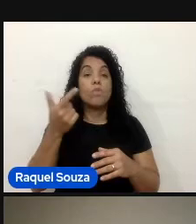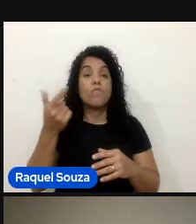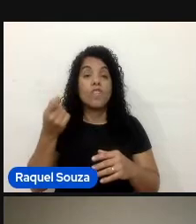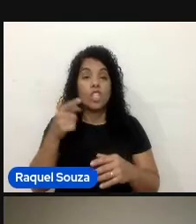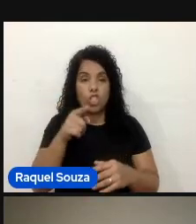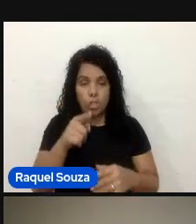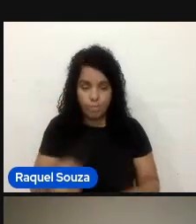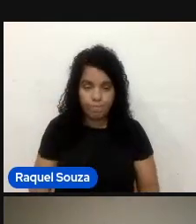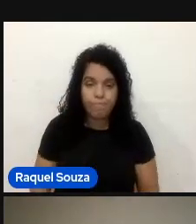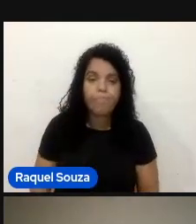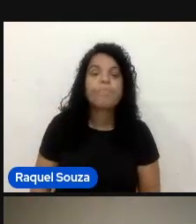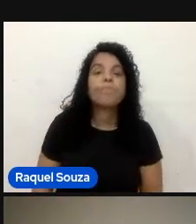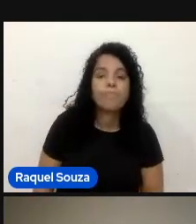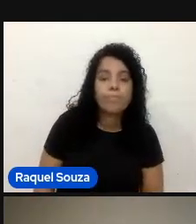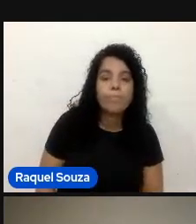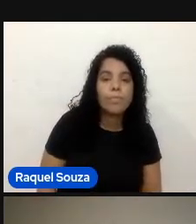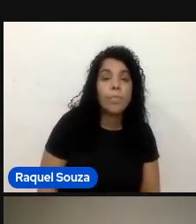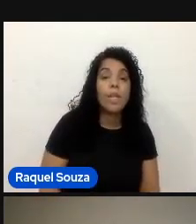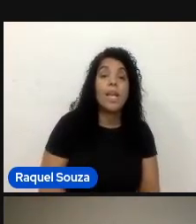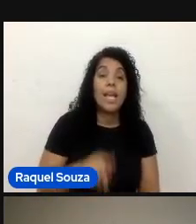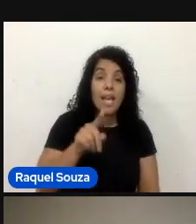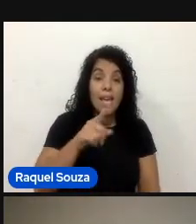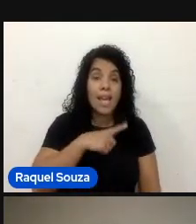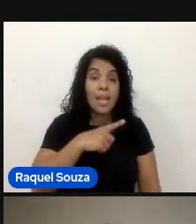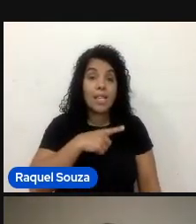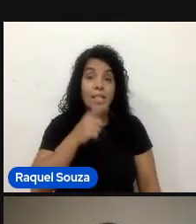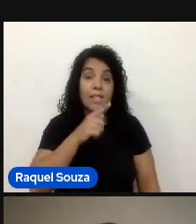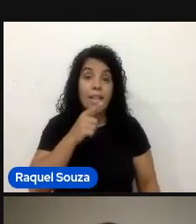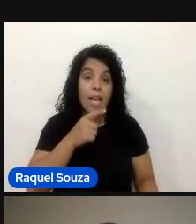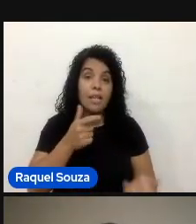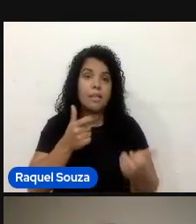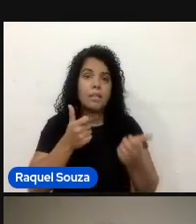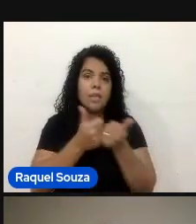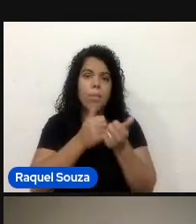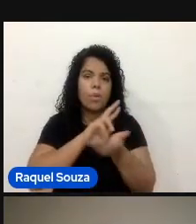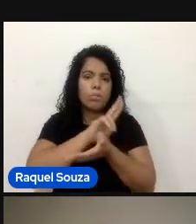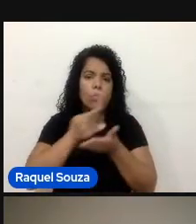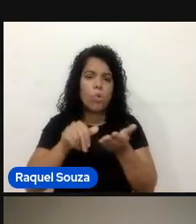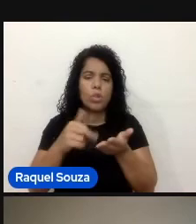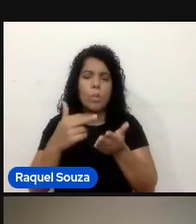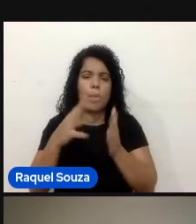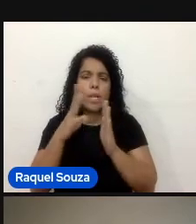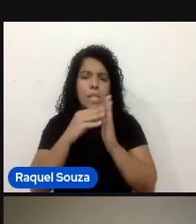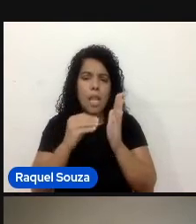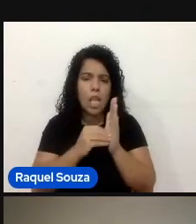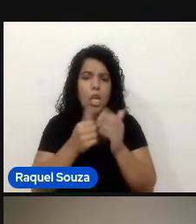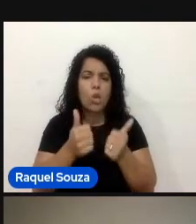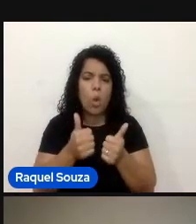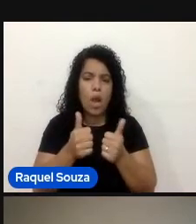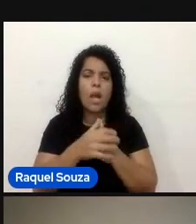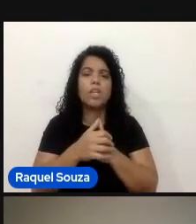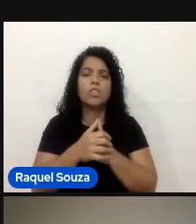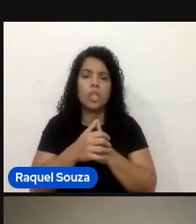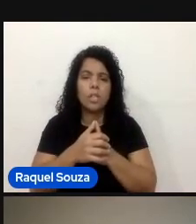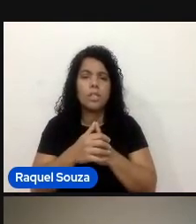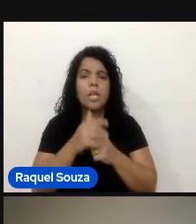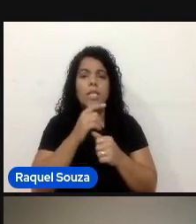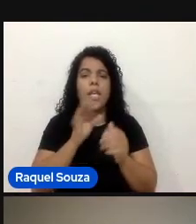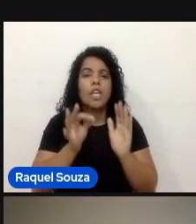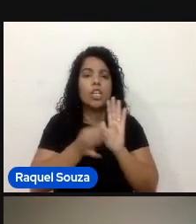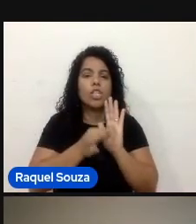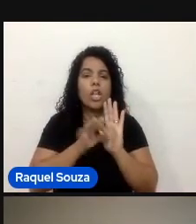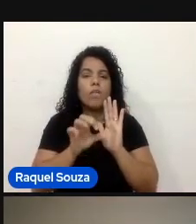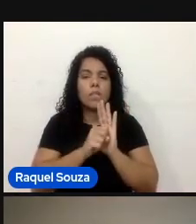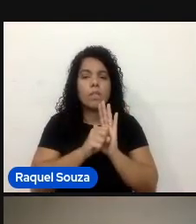O Playwright ele tem suporte a múltiplas linguagens, esse é um diferencial muito legal. Então, JavaScript,